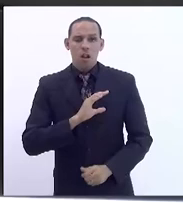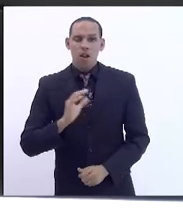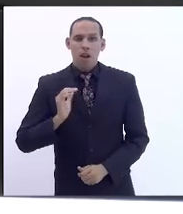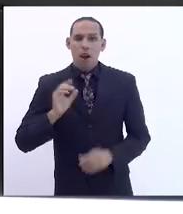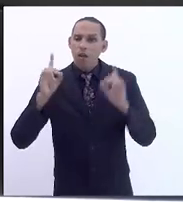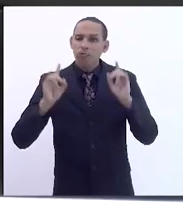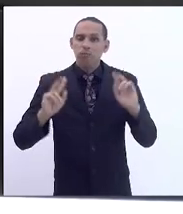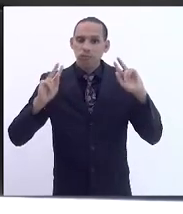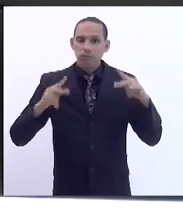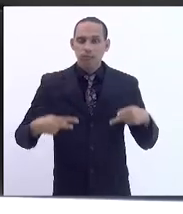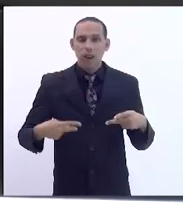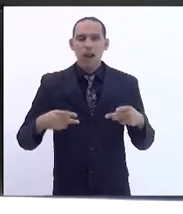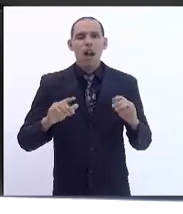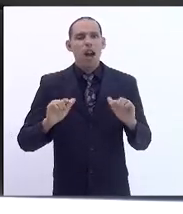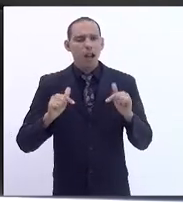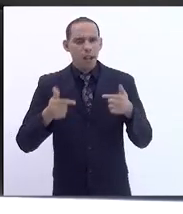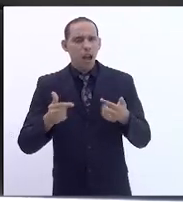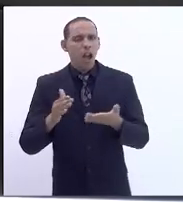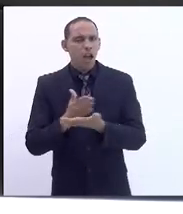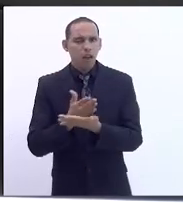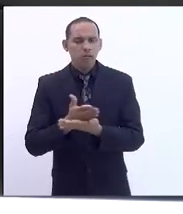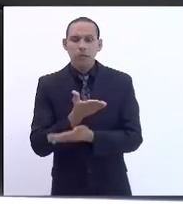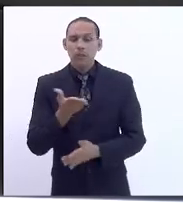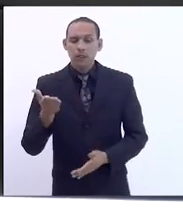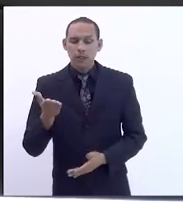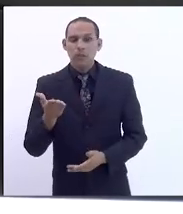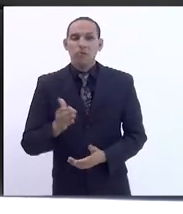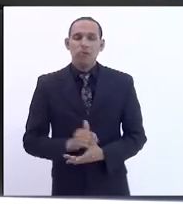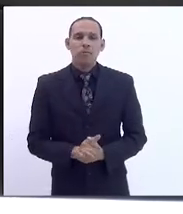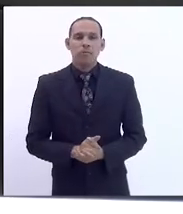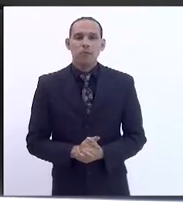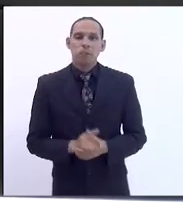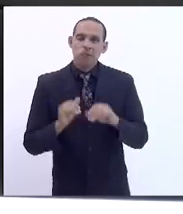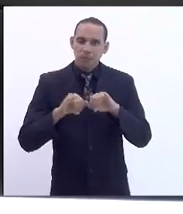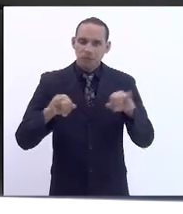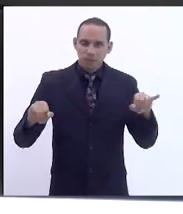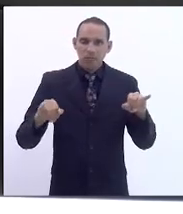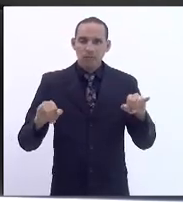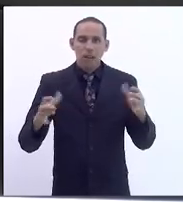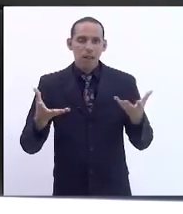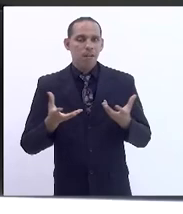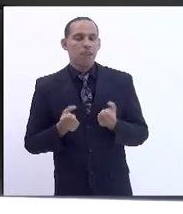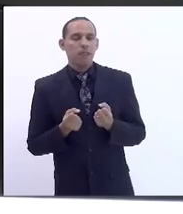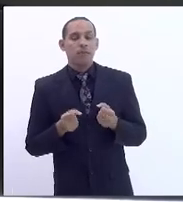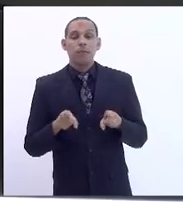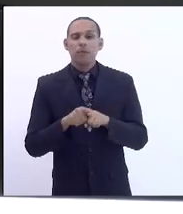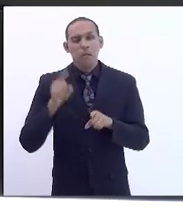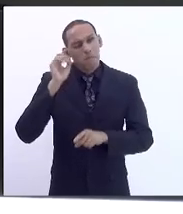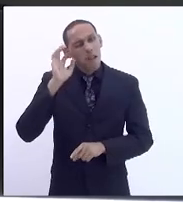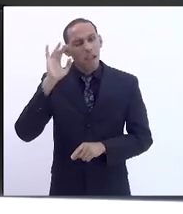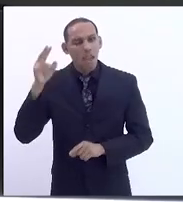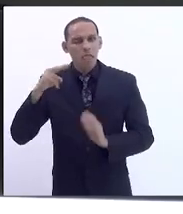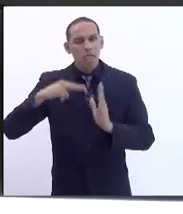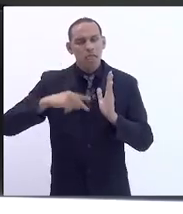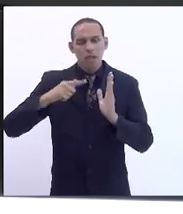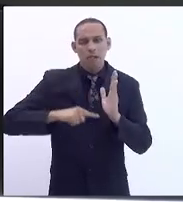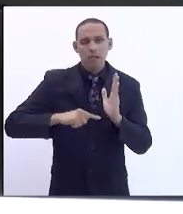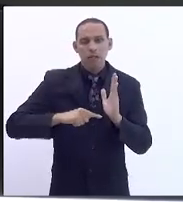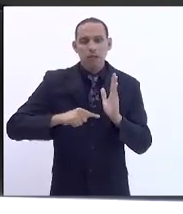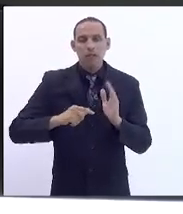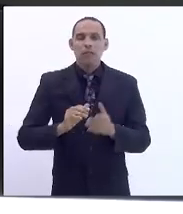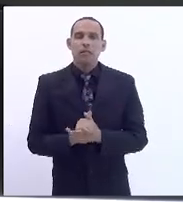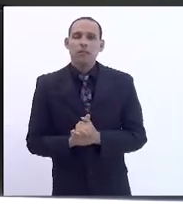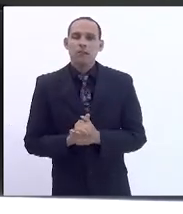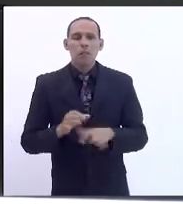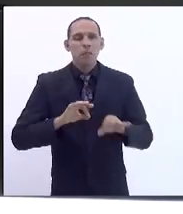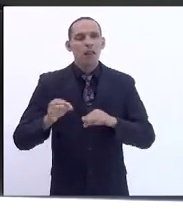algumas ações mais efetivas de vocês vão ser os dados pensar na questão da revisão né e